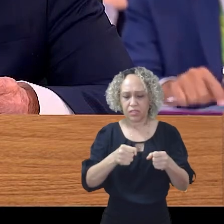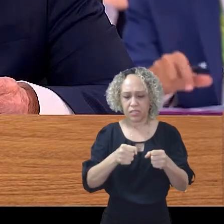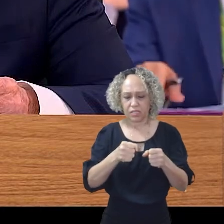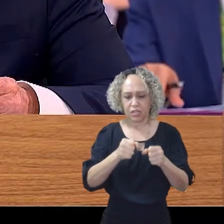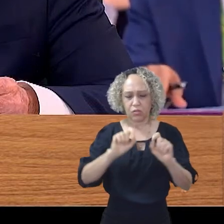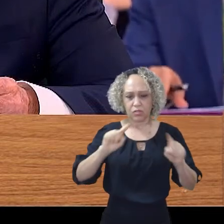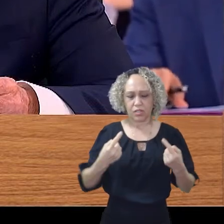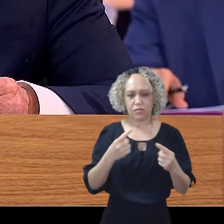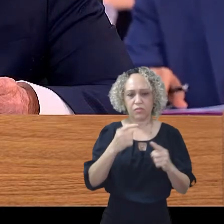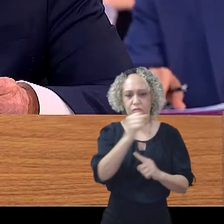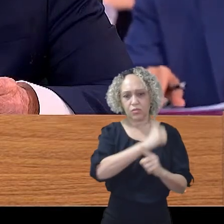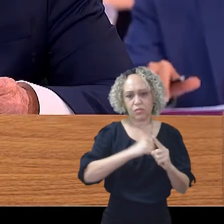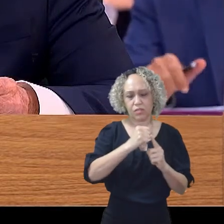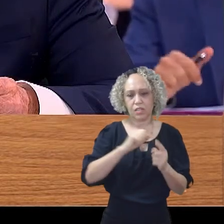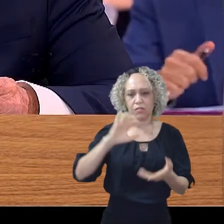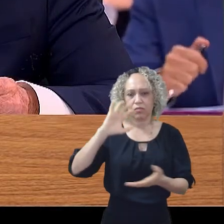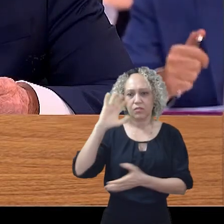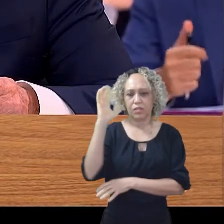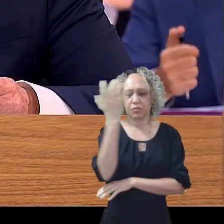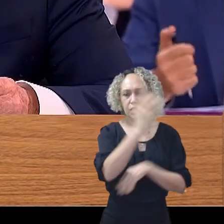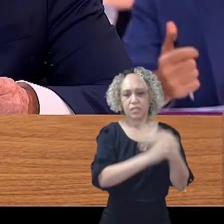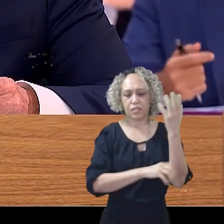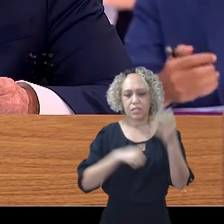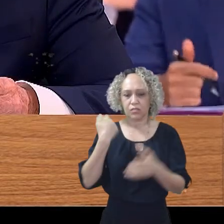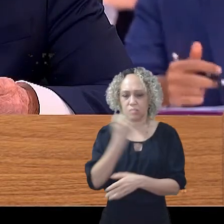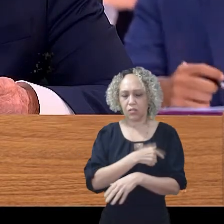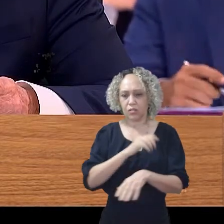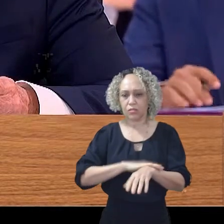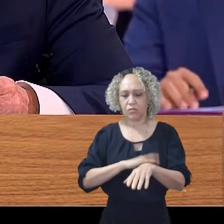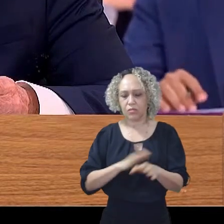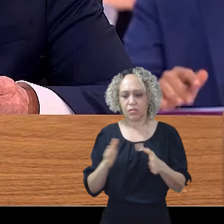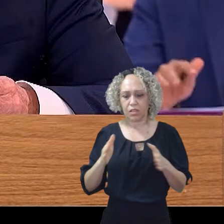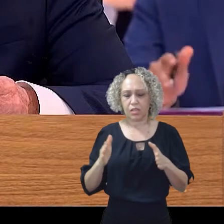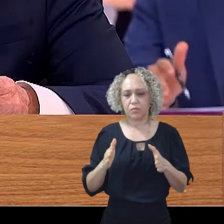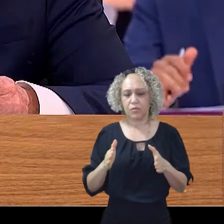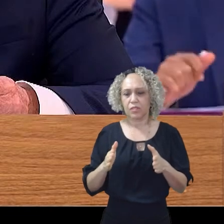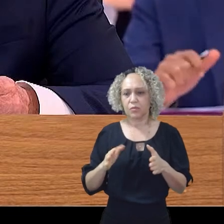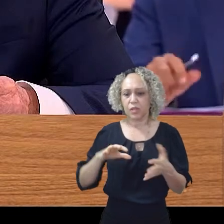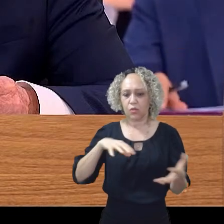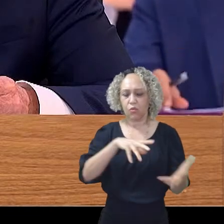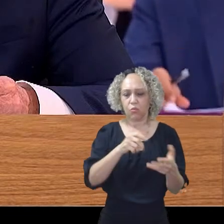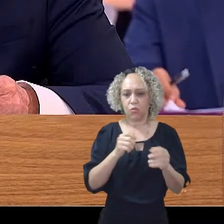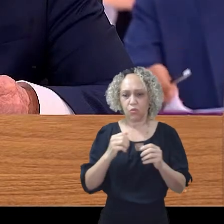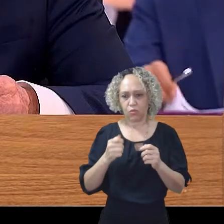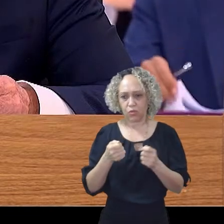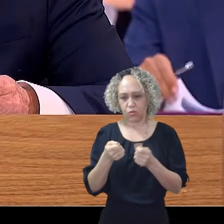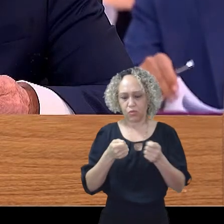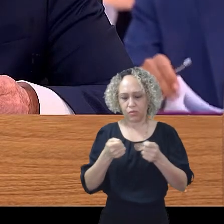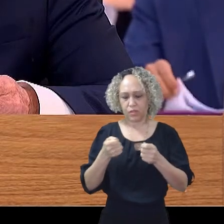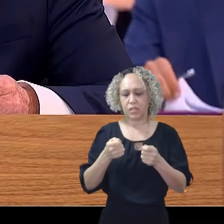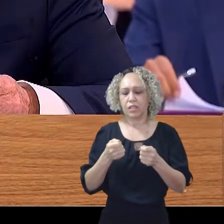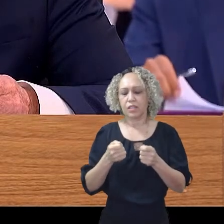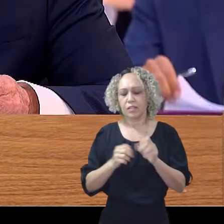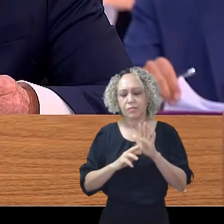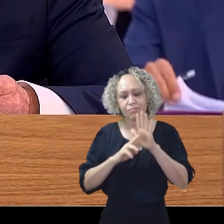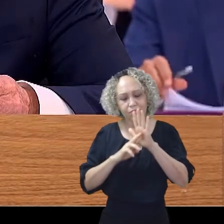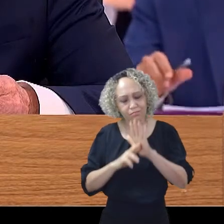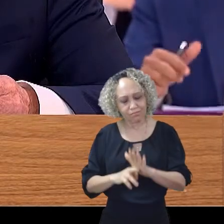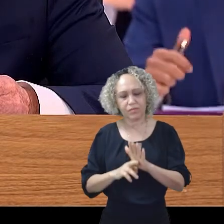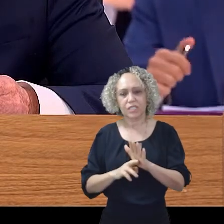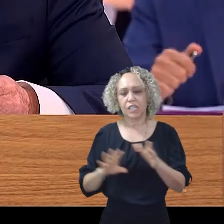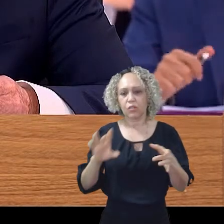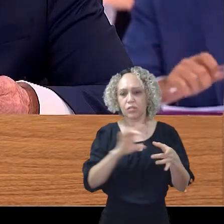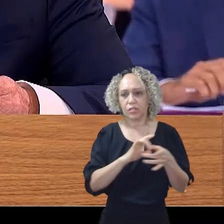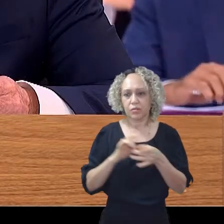no enfrentamento dos desafios sociais e ambientais do nosso tempo. A estabilidade mundial depende de instituições